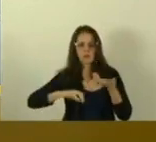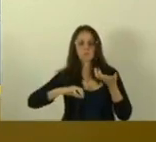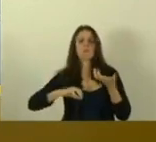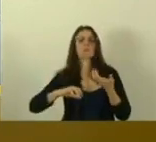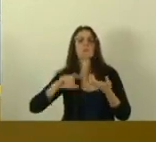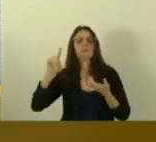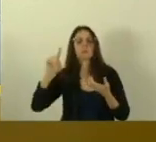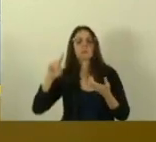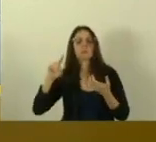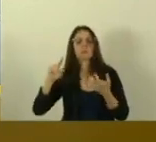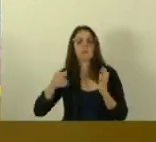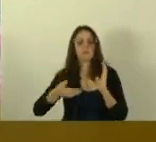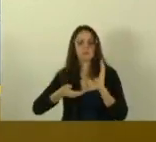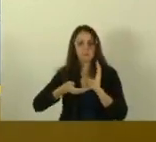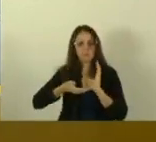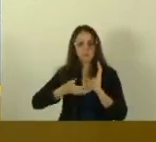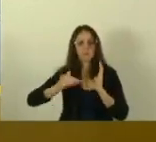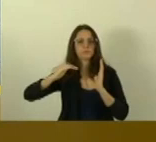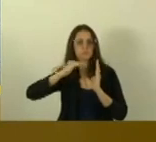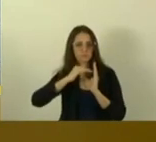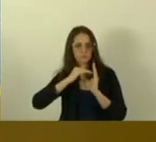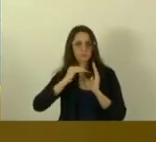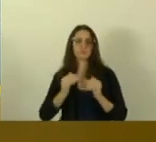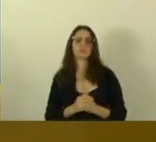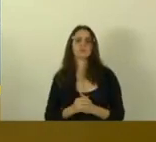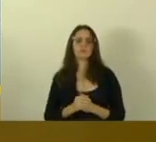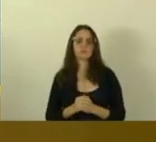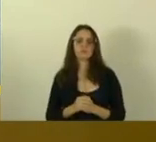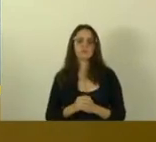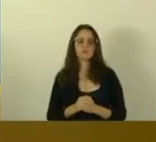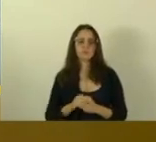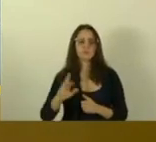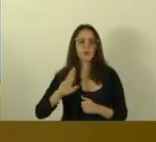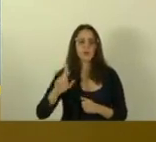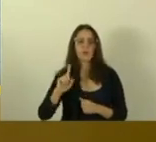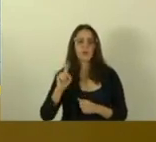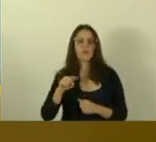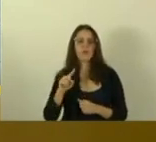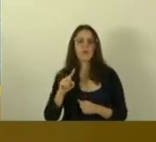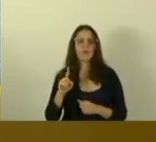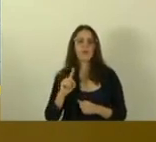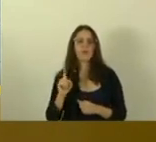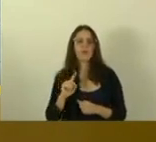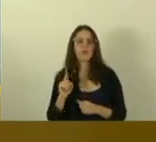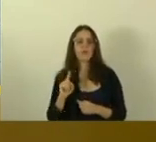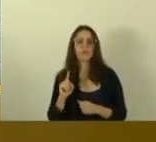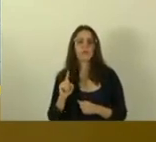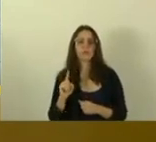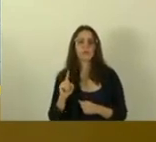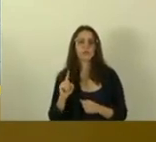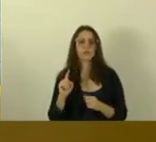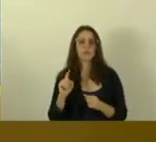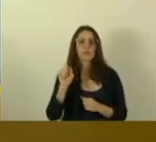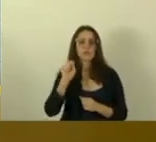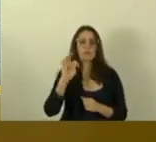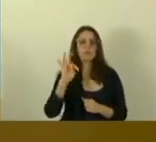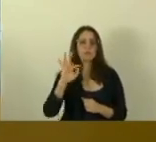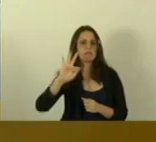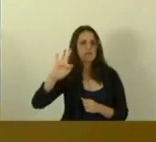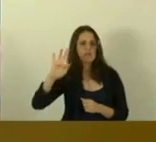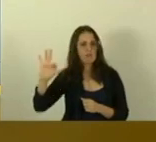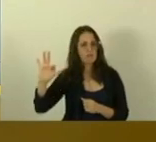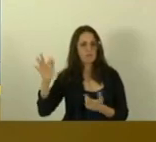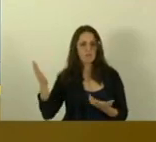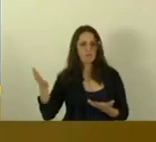Senado. E não usar partidos para levar posições para o Supremo Tribunal Federal, qualquer tipo de justiça